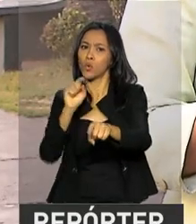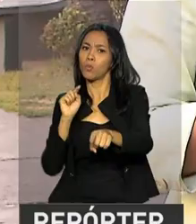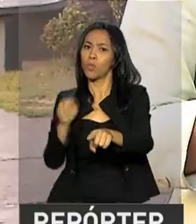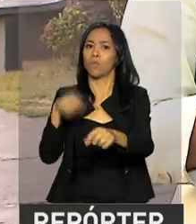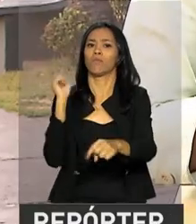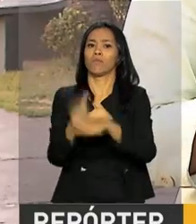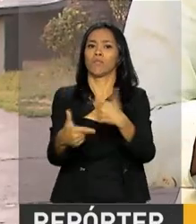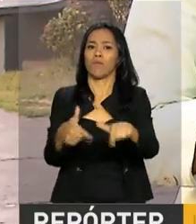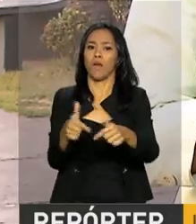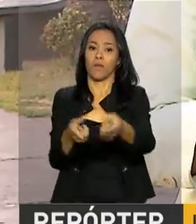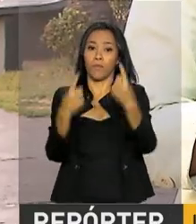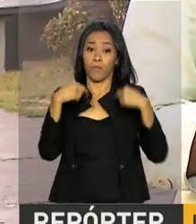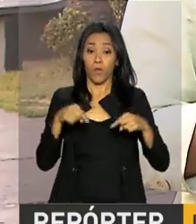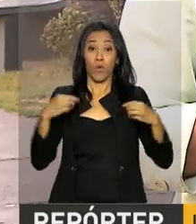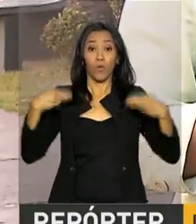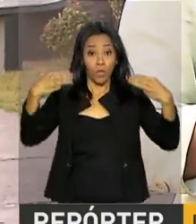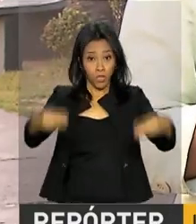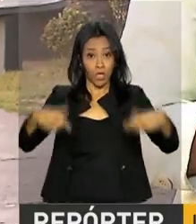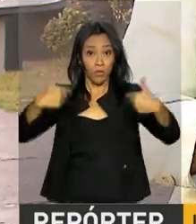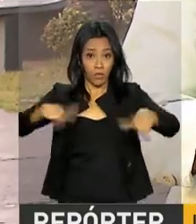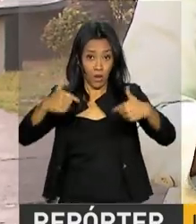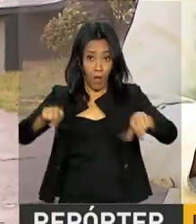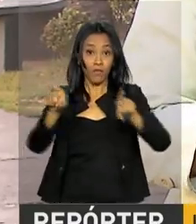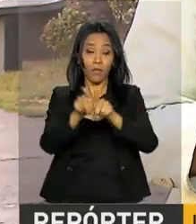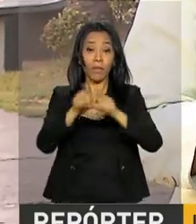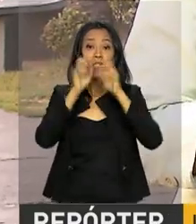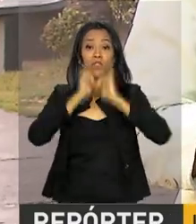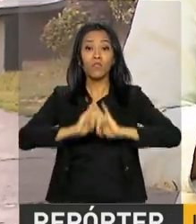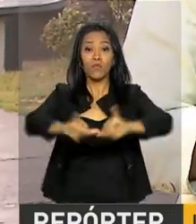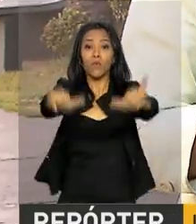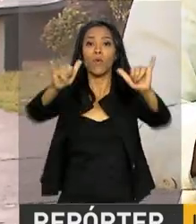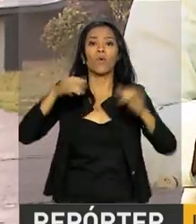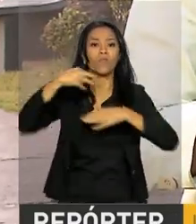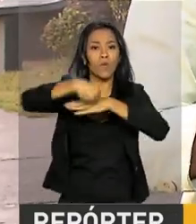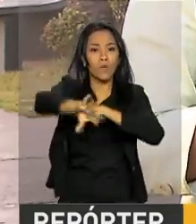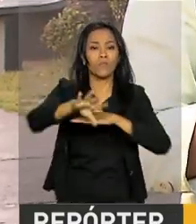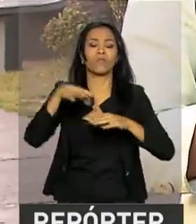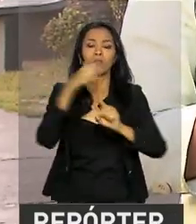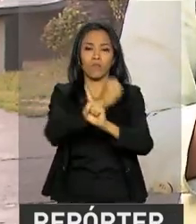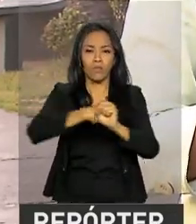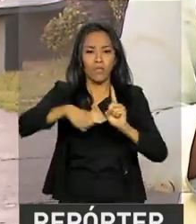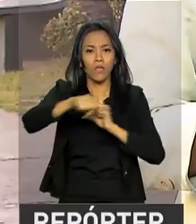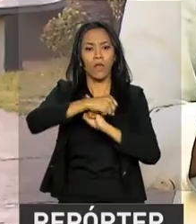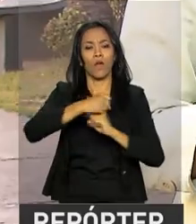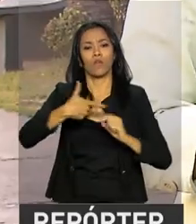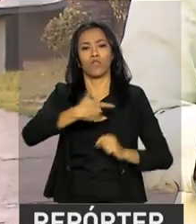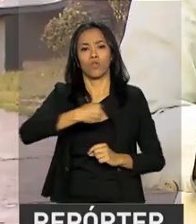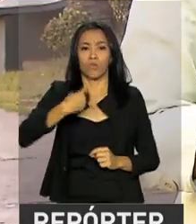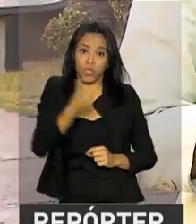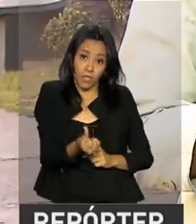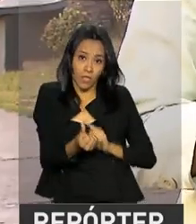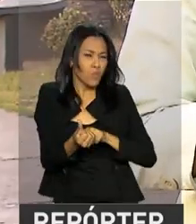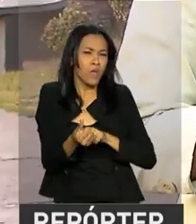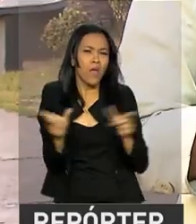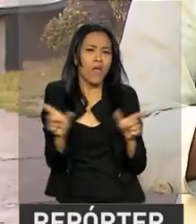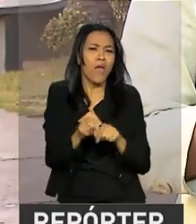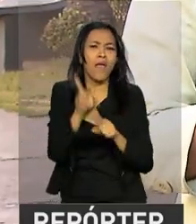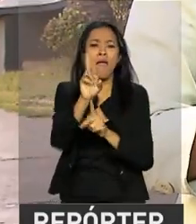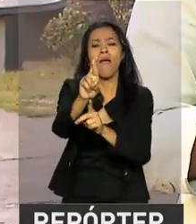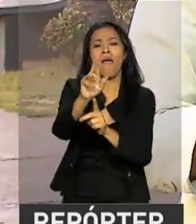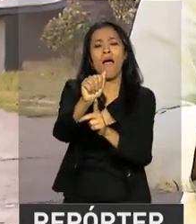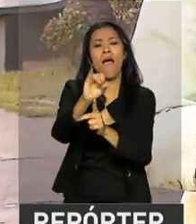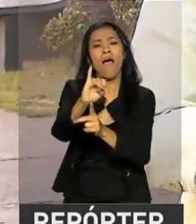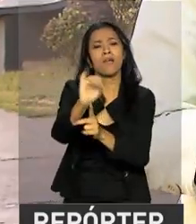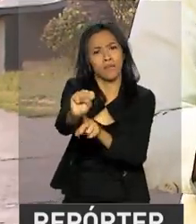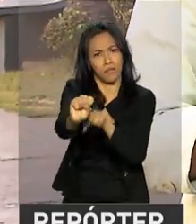divulgou também os dados da relação anual de informações sociais de 2016 arraes funciona como um censo do